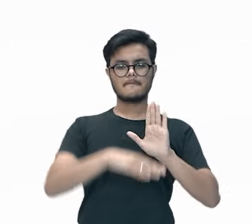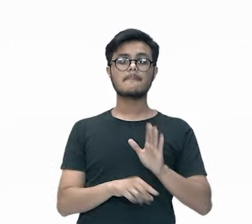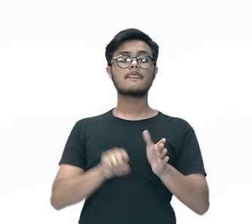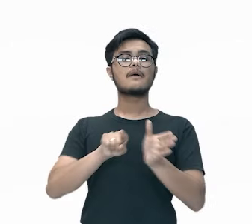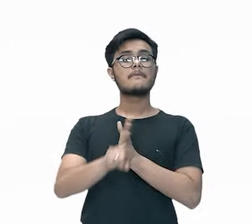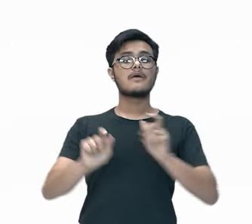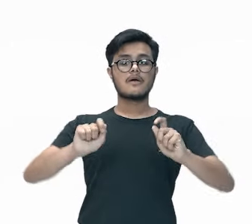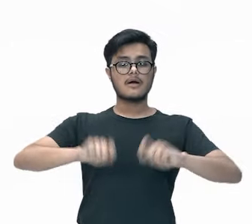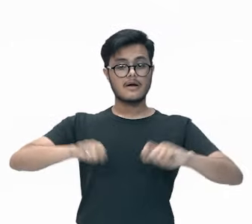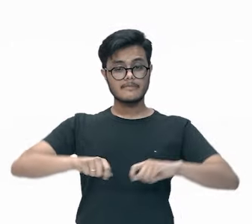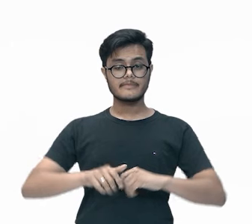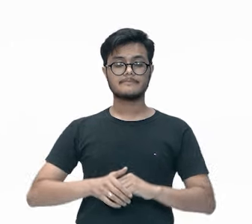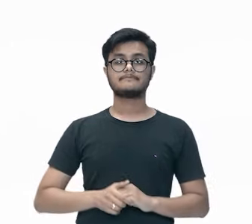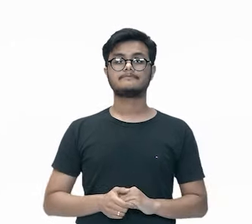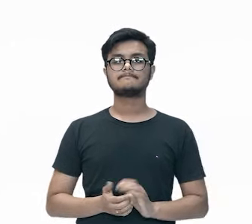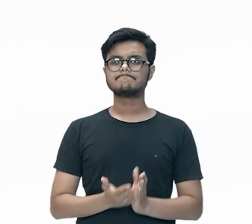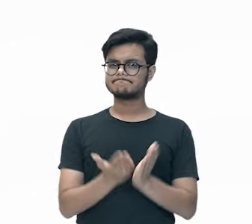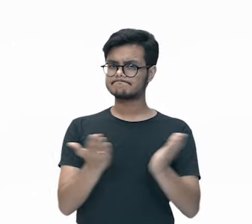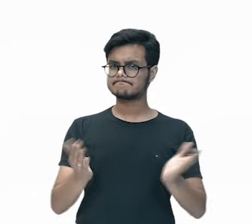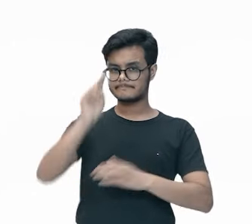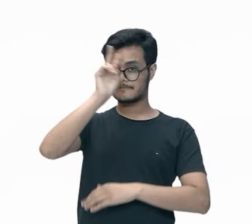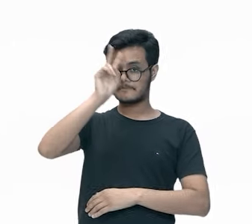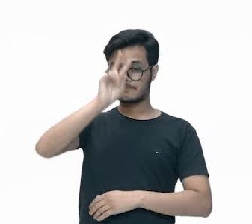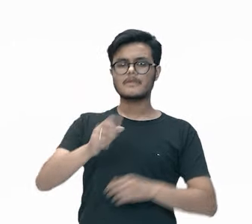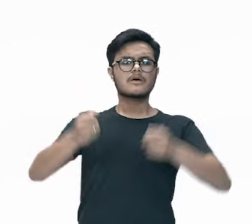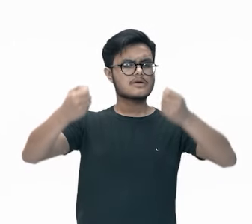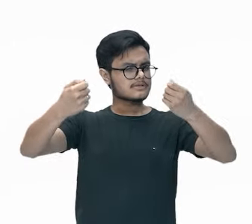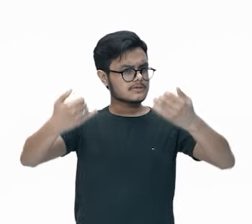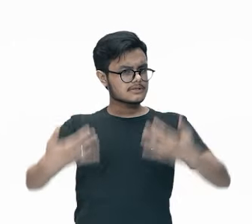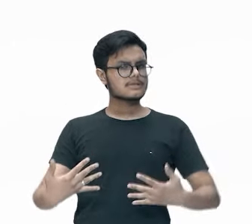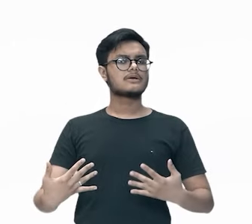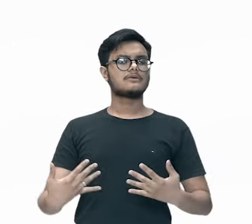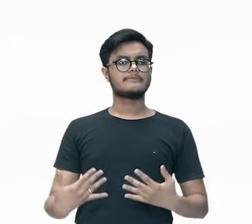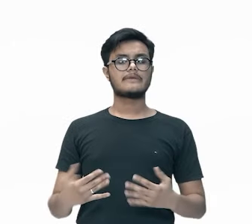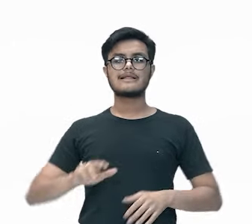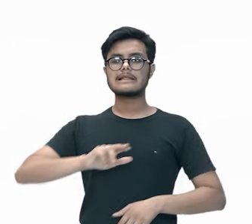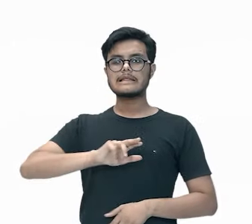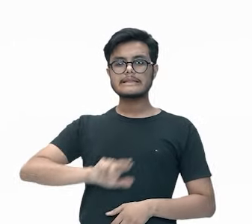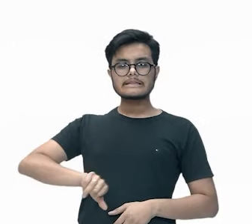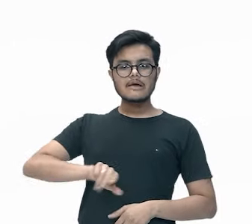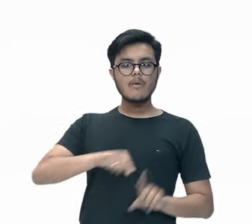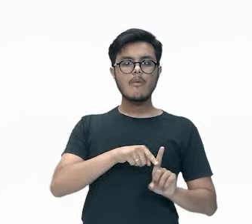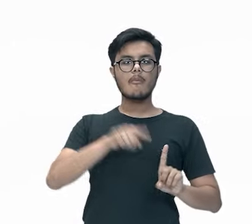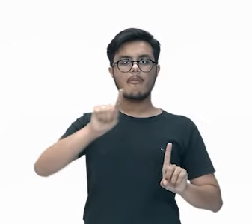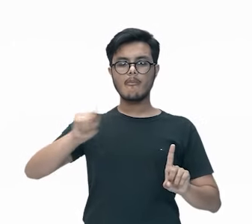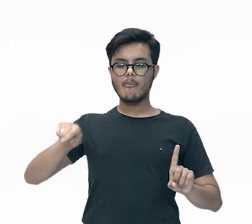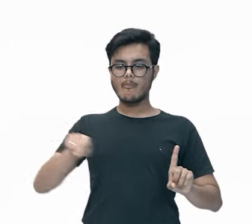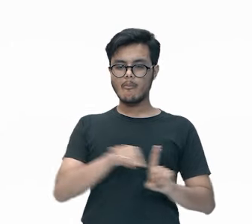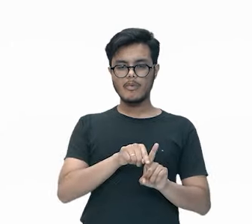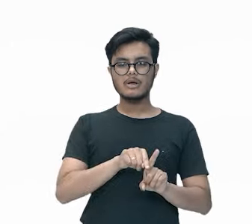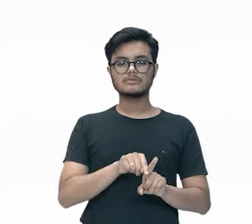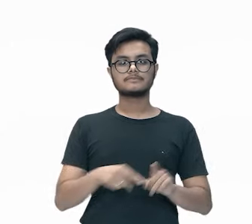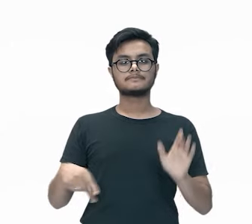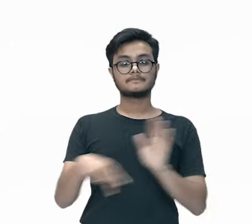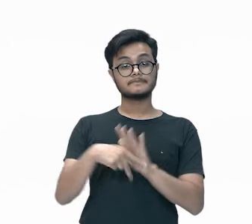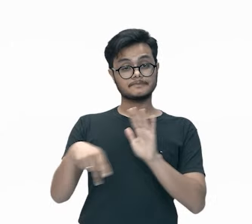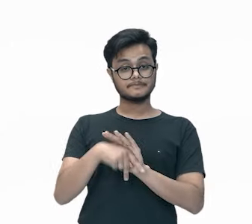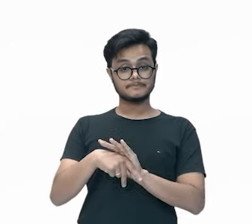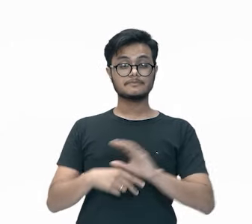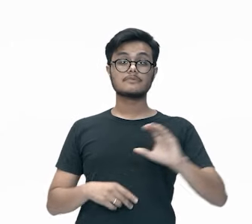possibilidades. Lembrando que, como a gente está falando de não cíclicos, né, de hidrocarbonetos de